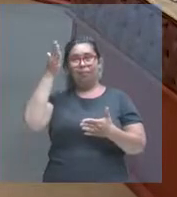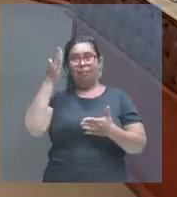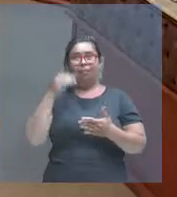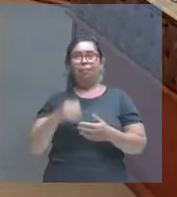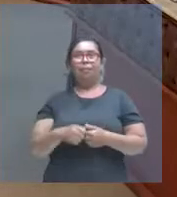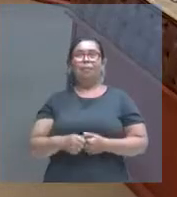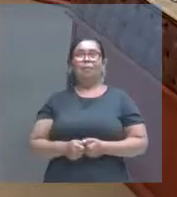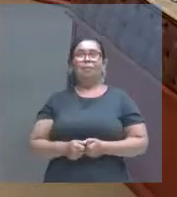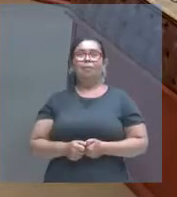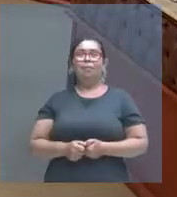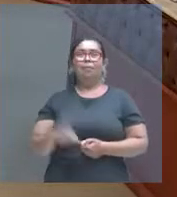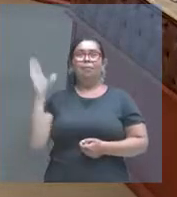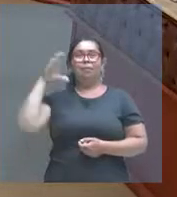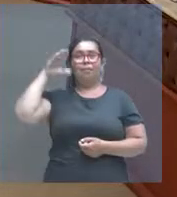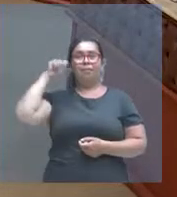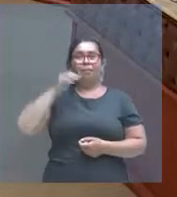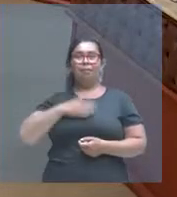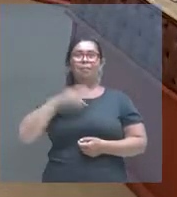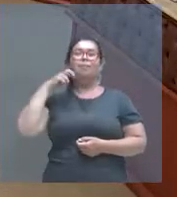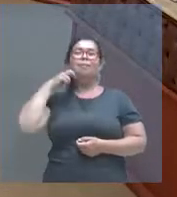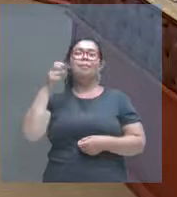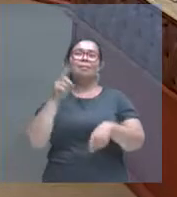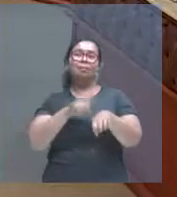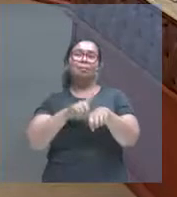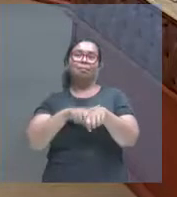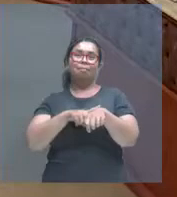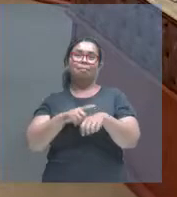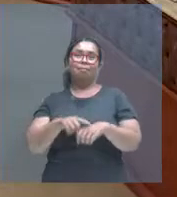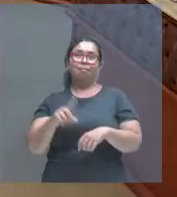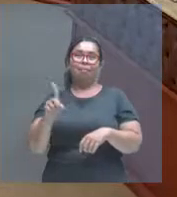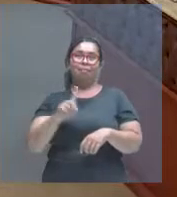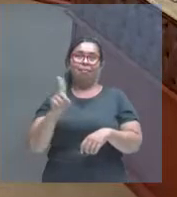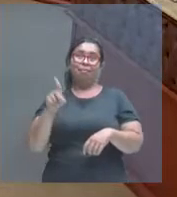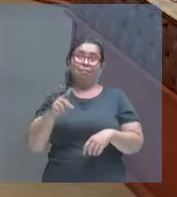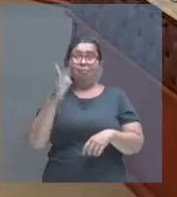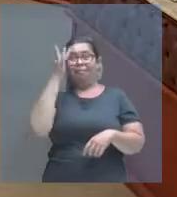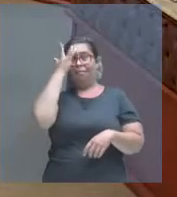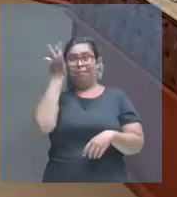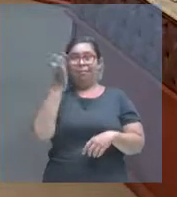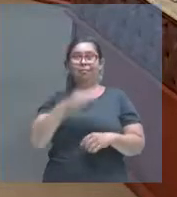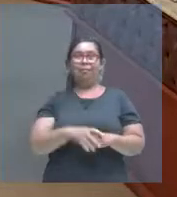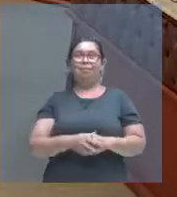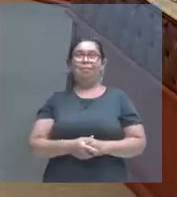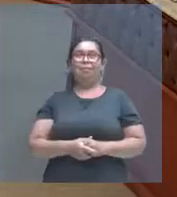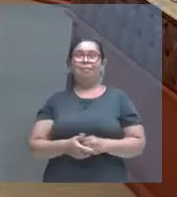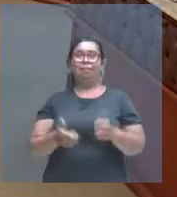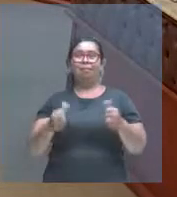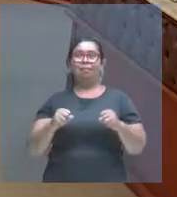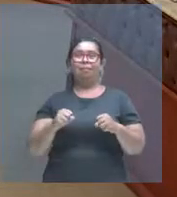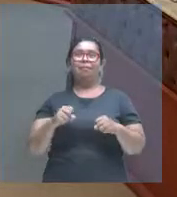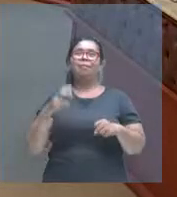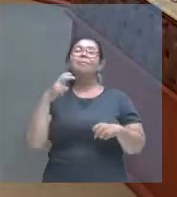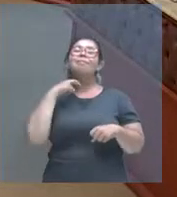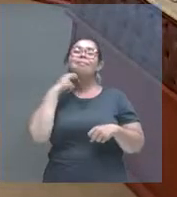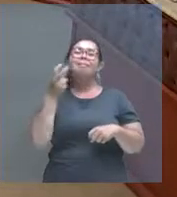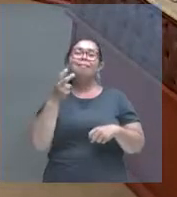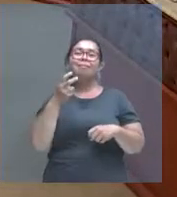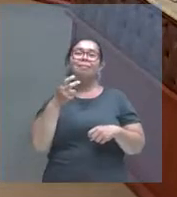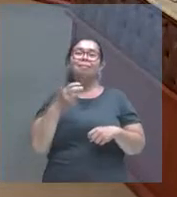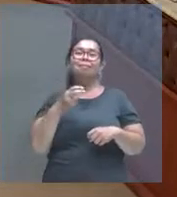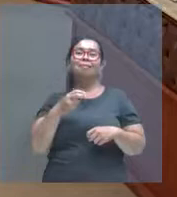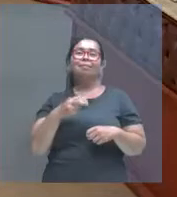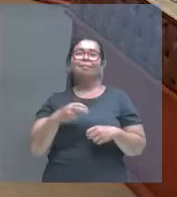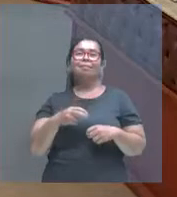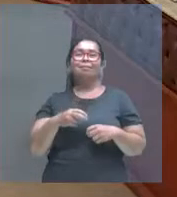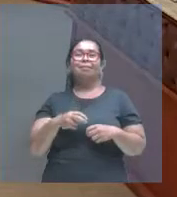oportunidade. Ouvir minha voz nesse momento não é tarefa fácil. Estou com a voz embargada, trouxe